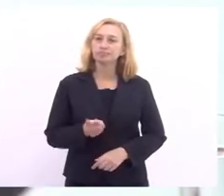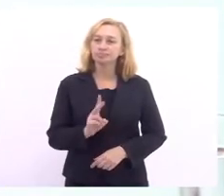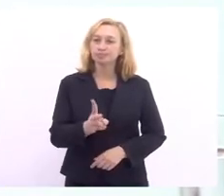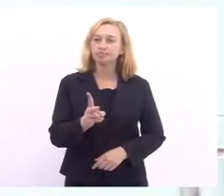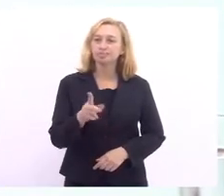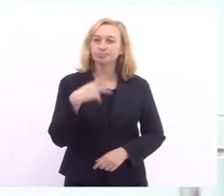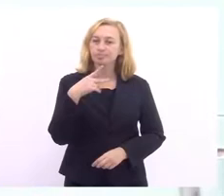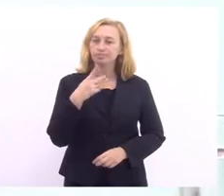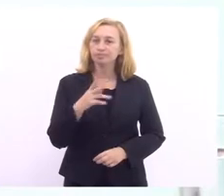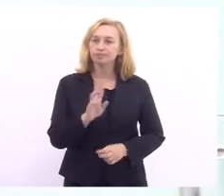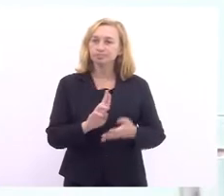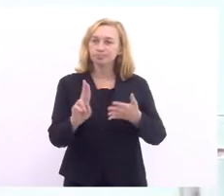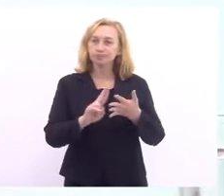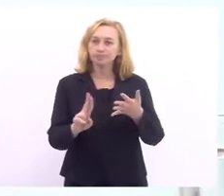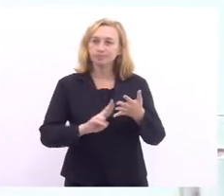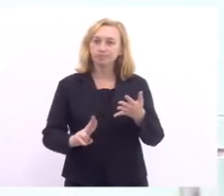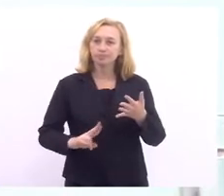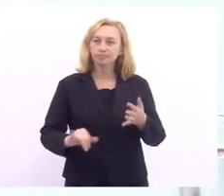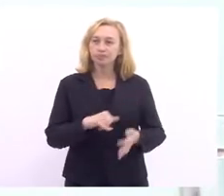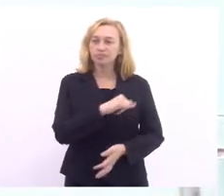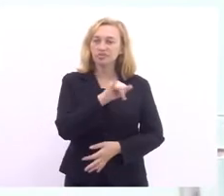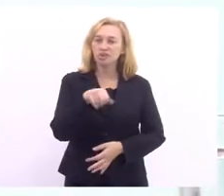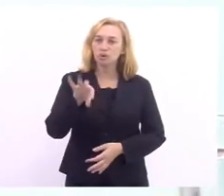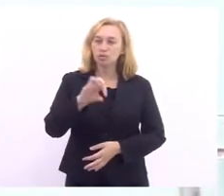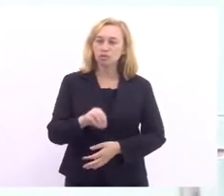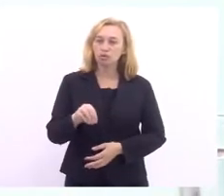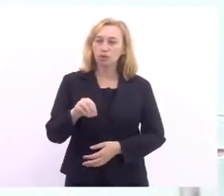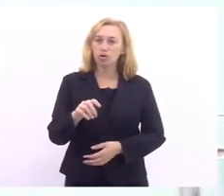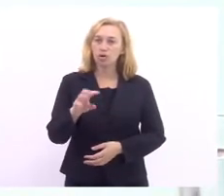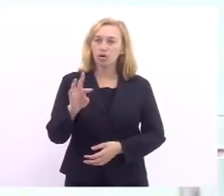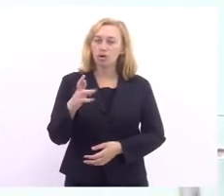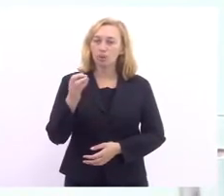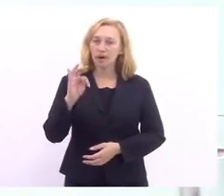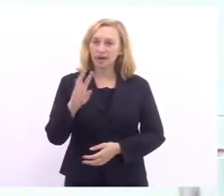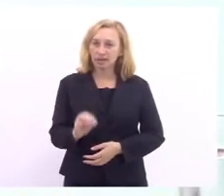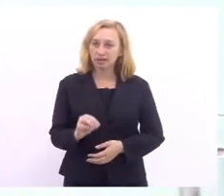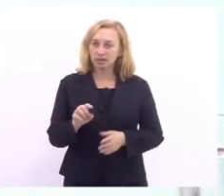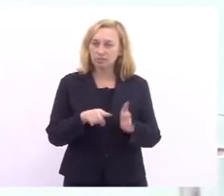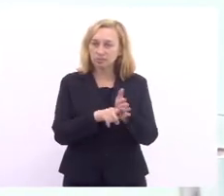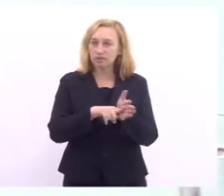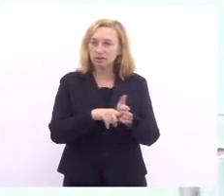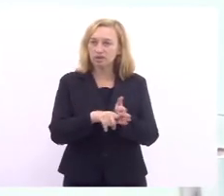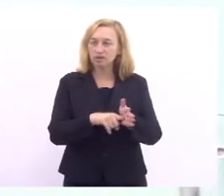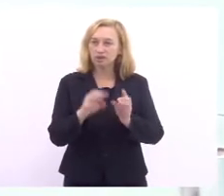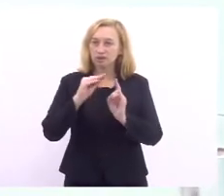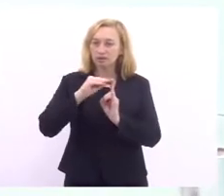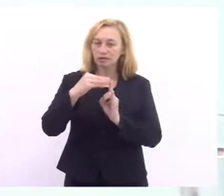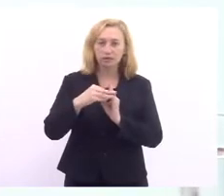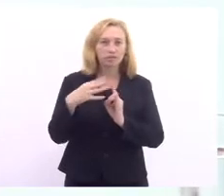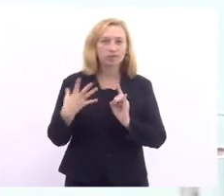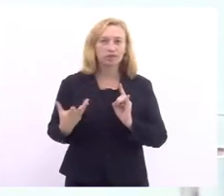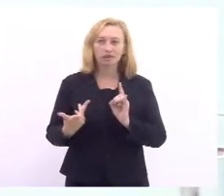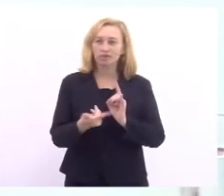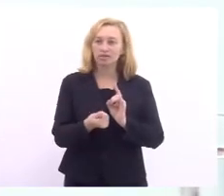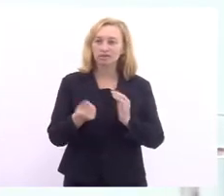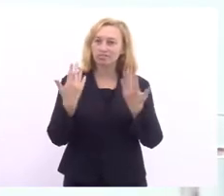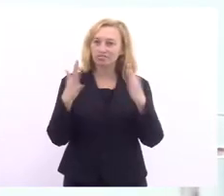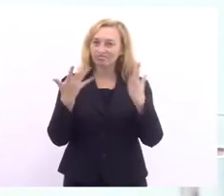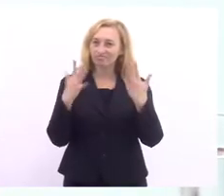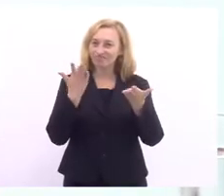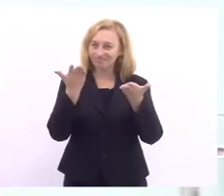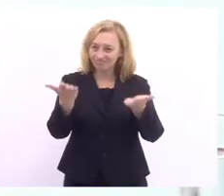continuar citando aqui o João Roberto mais da Cruz pescador da nossa gloriosa Fiocruz salve salve Muito